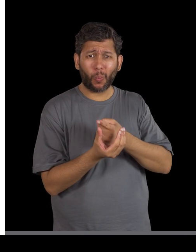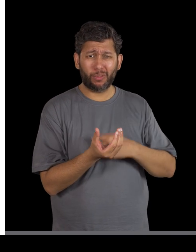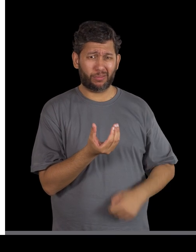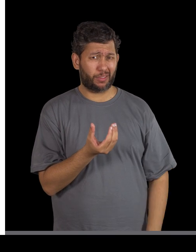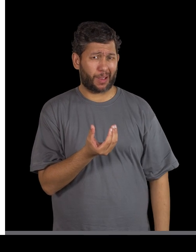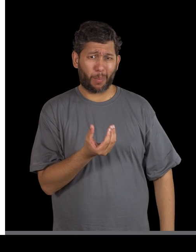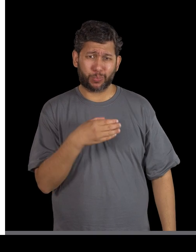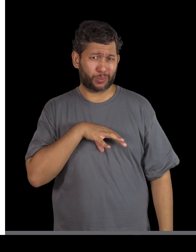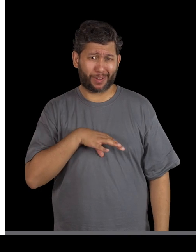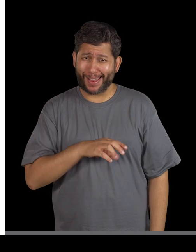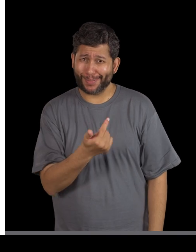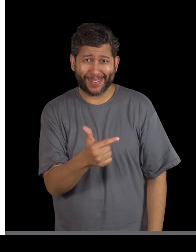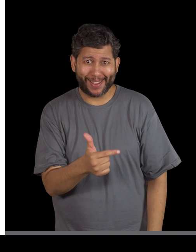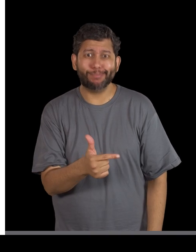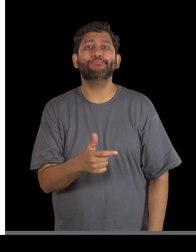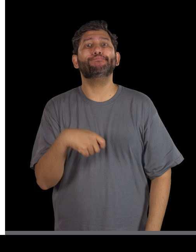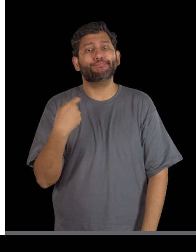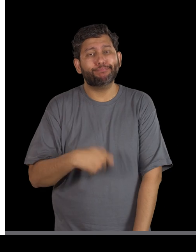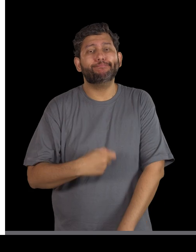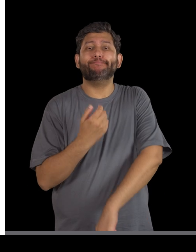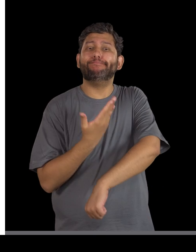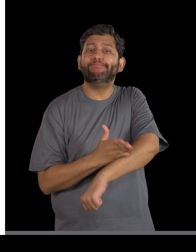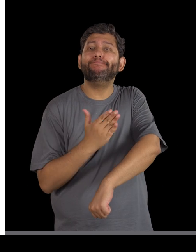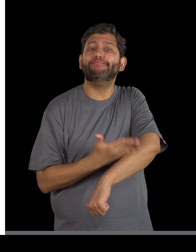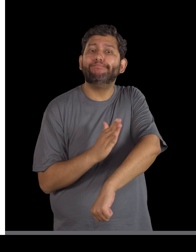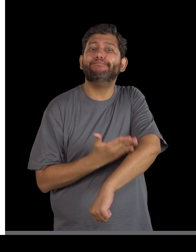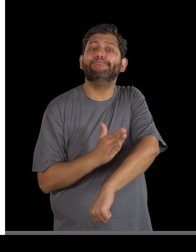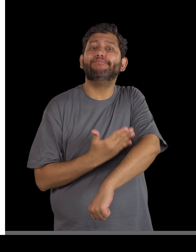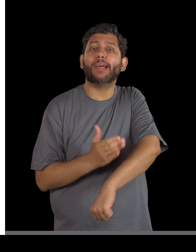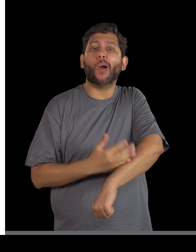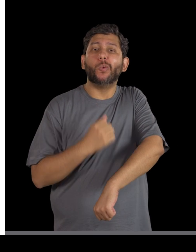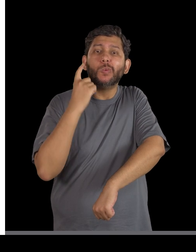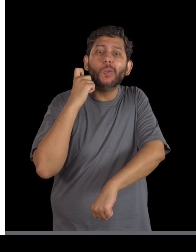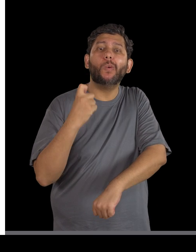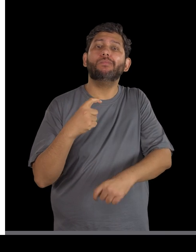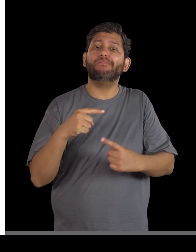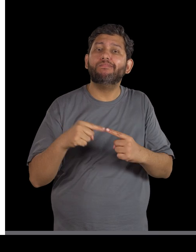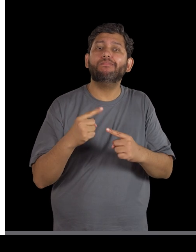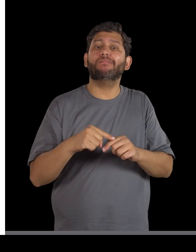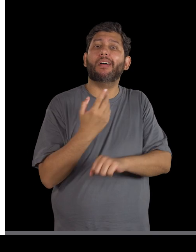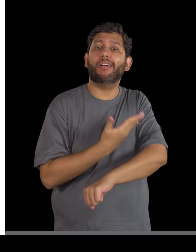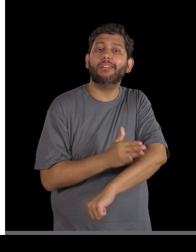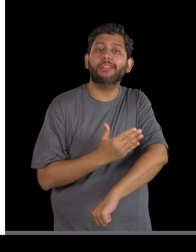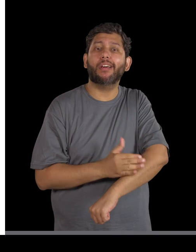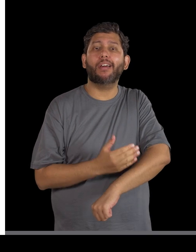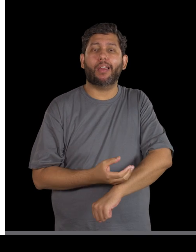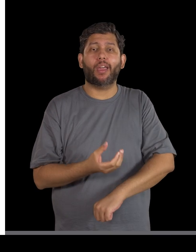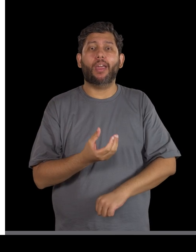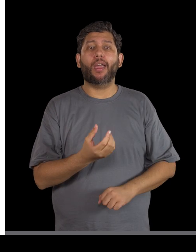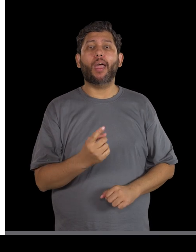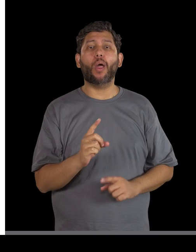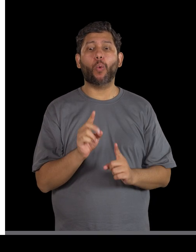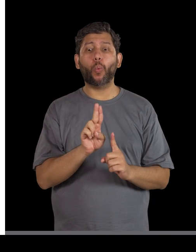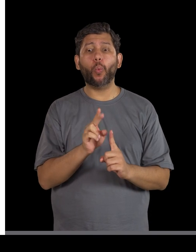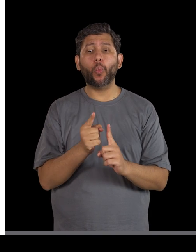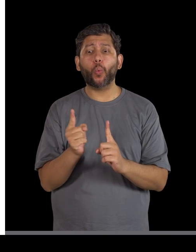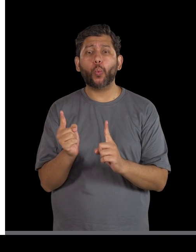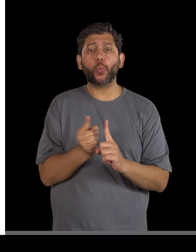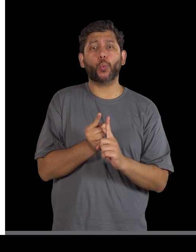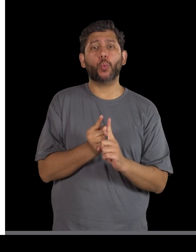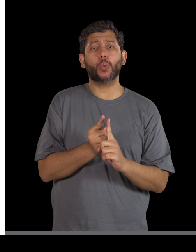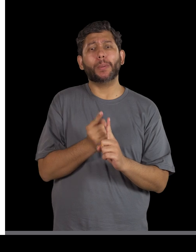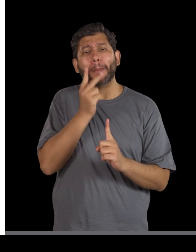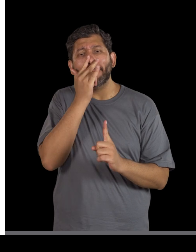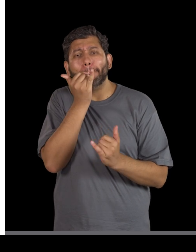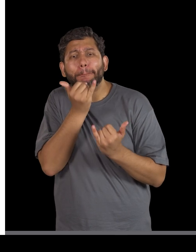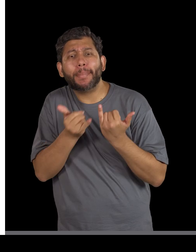novo. Pelo menos não é um fonema, tá? Que é esse U ferradurinha, né? Que é um U mais curto, que é entre um U e um O. De